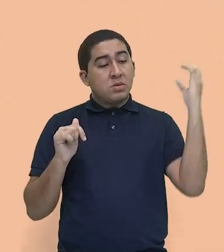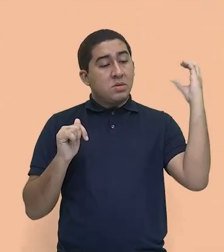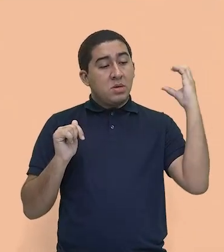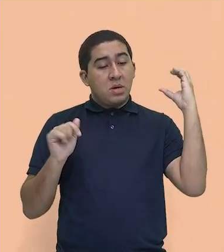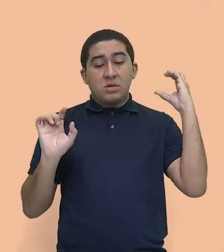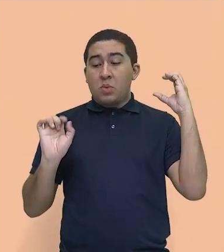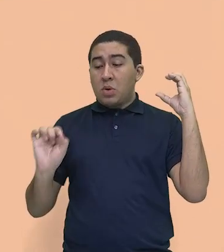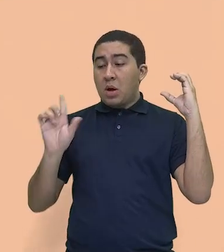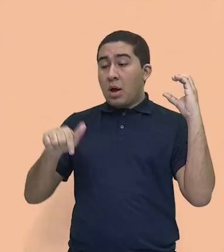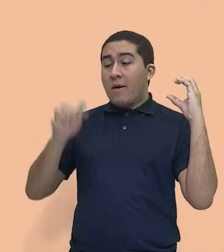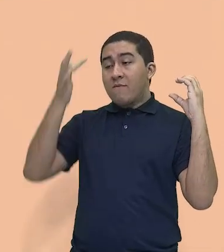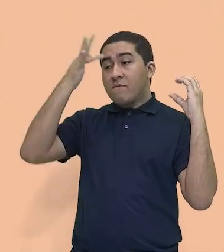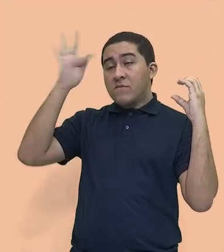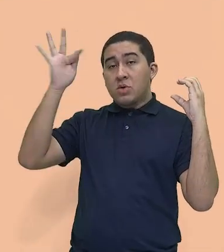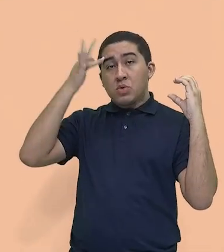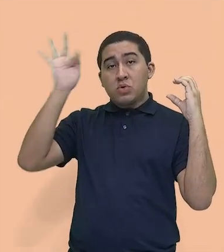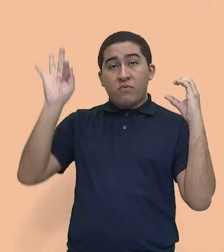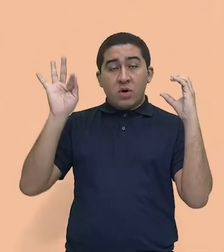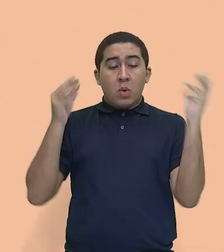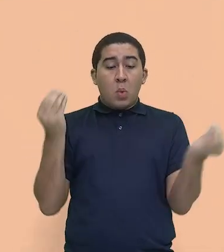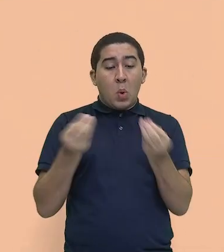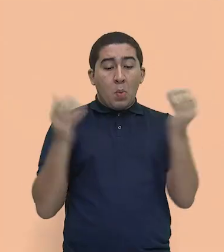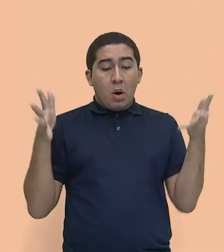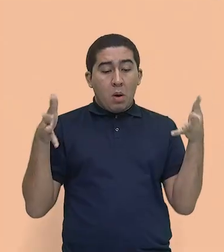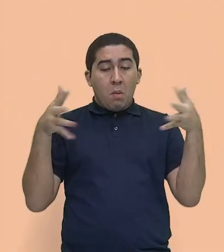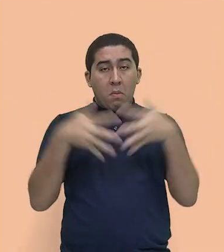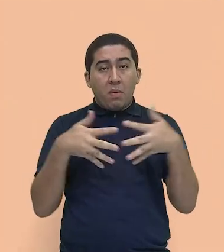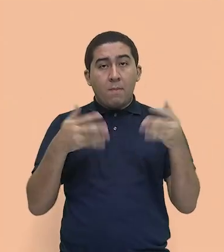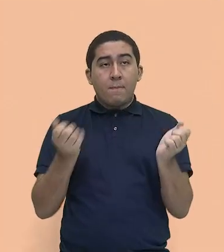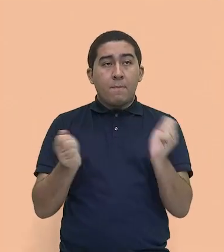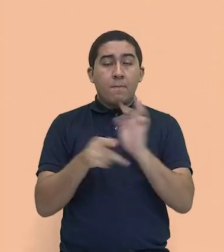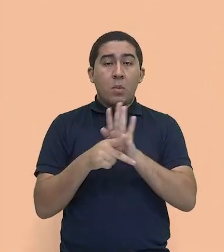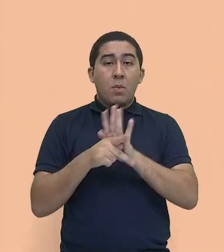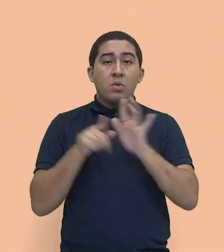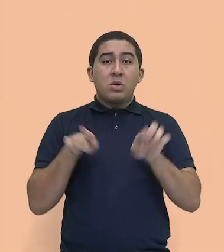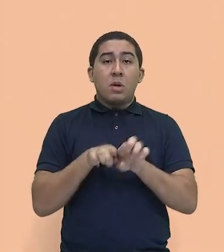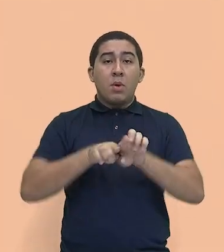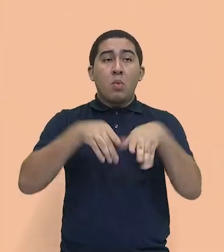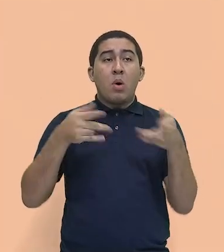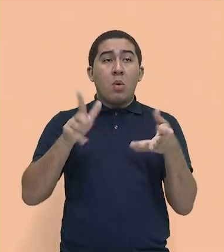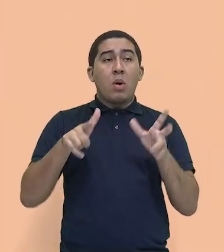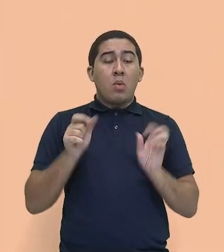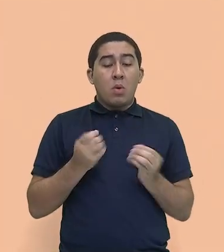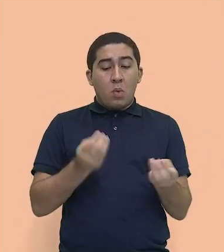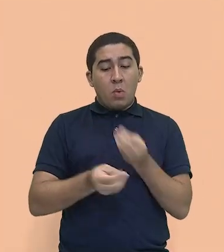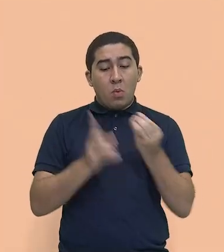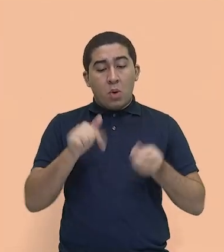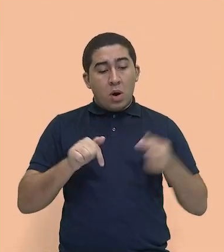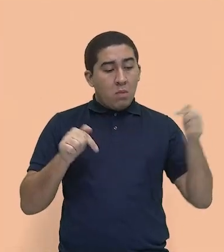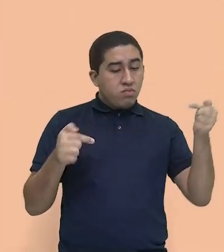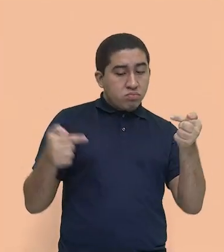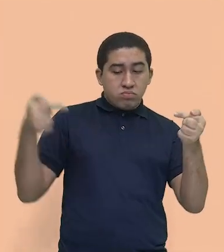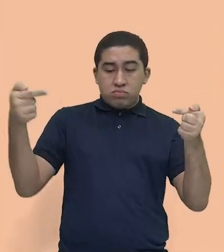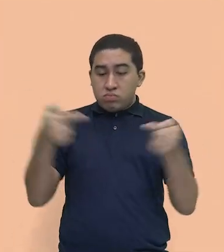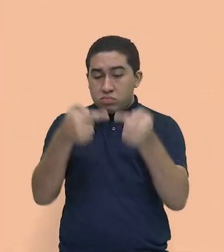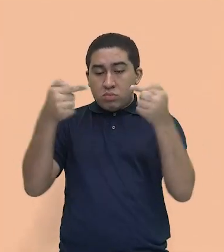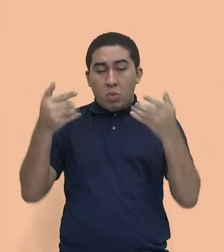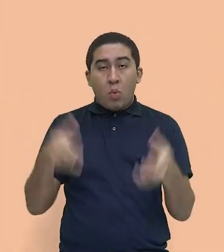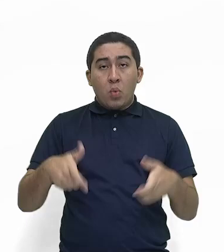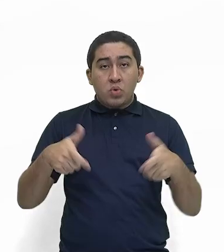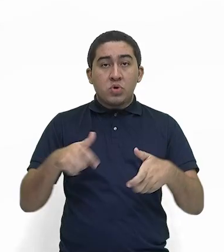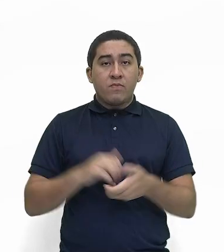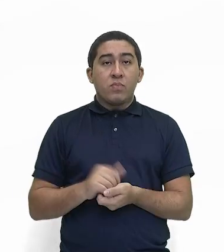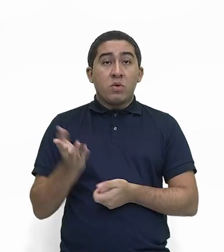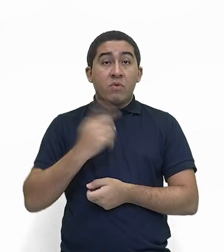que é o campo da filosofia, como é que elas se cruzam, né, e qual é como é que servem uma a outra. Então vamos acompanhar aqui